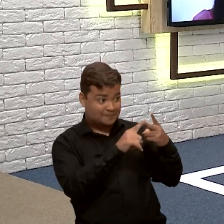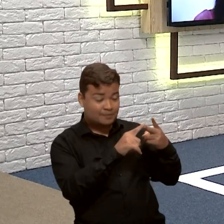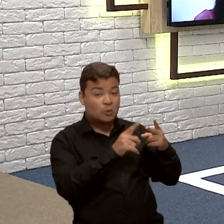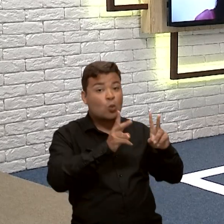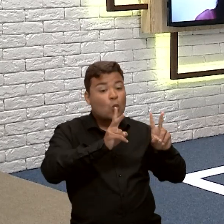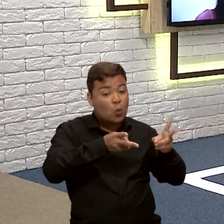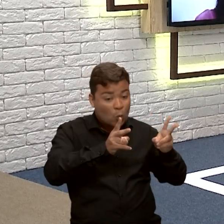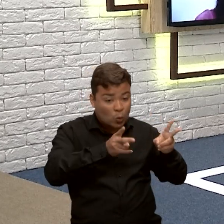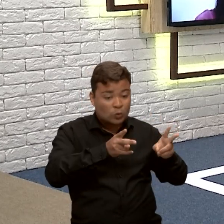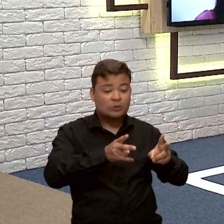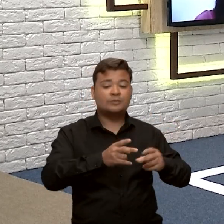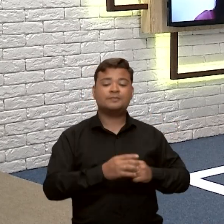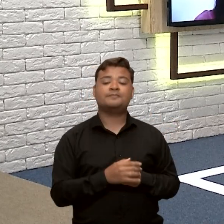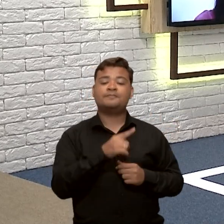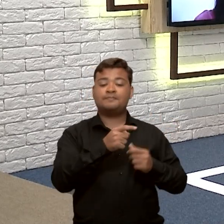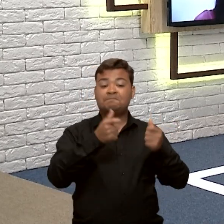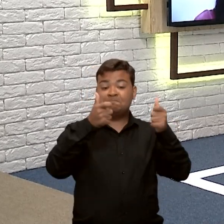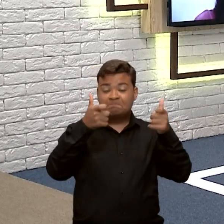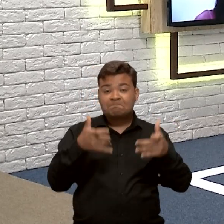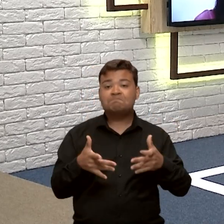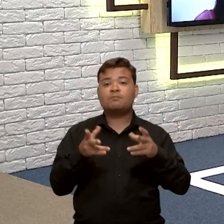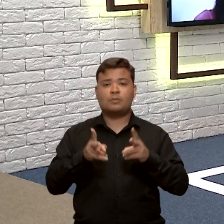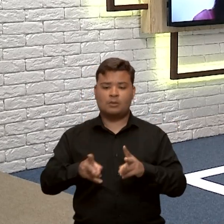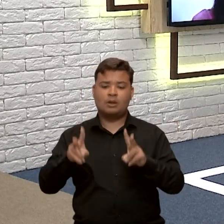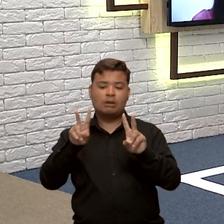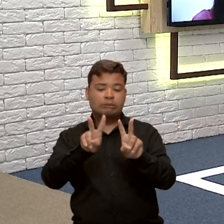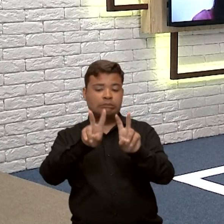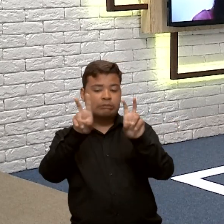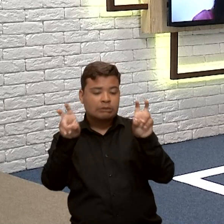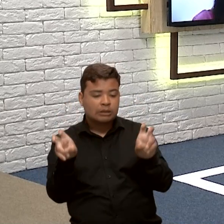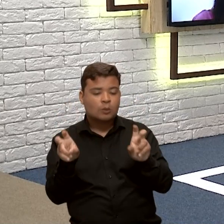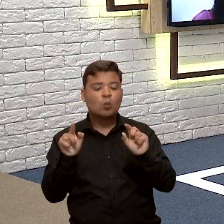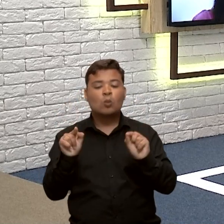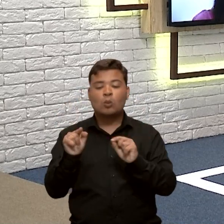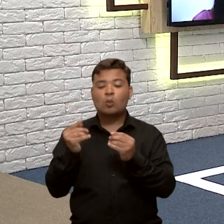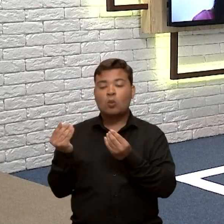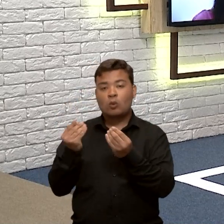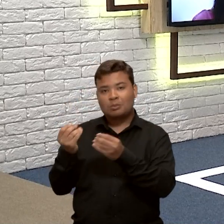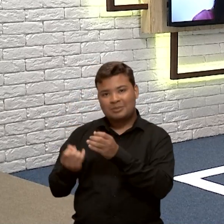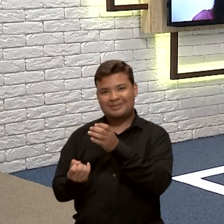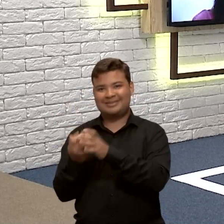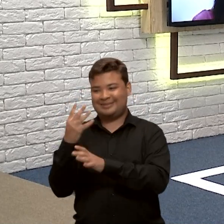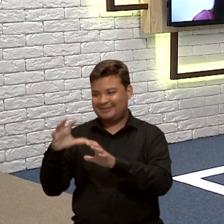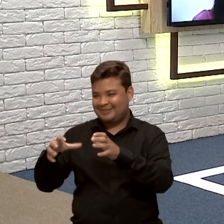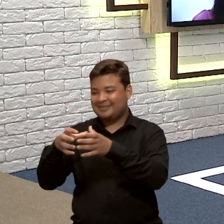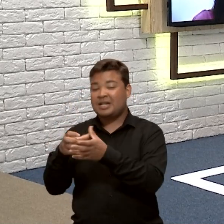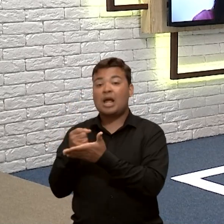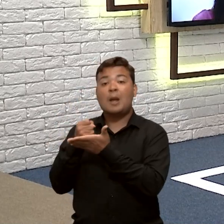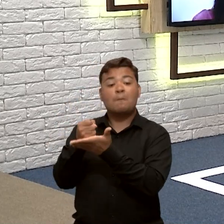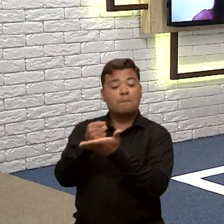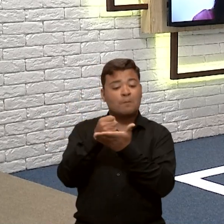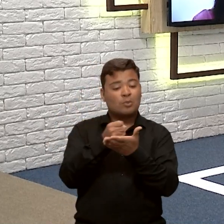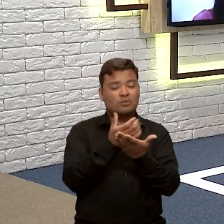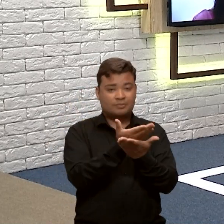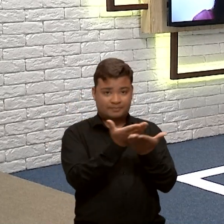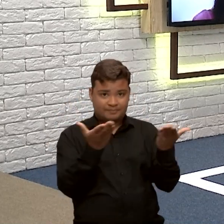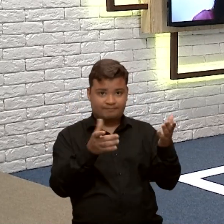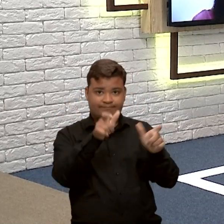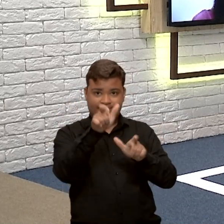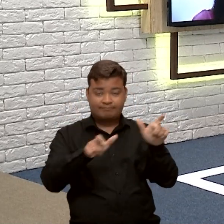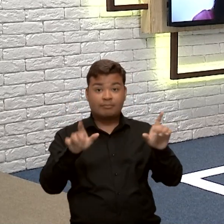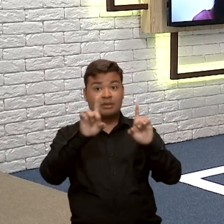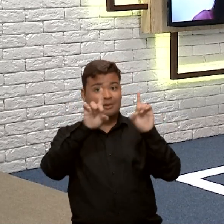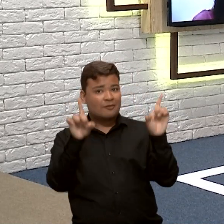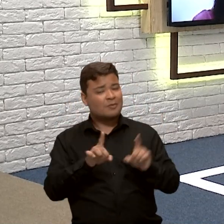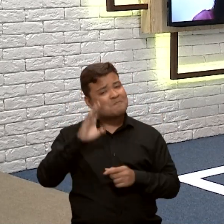a gente no próximo bloco para falar mais sobre a criação e fortalecimento dessa rede de apoio às pessoas com deficiência, principalmente